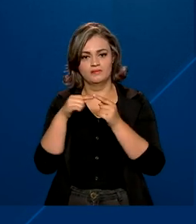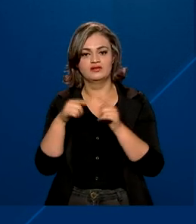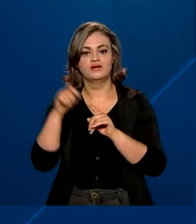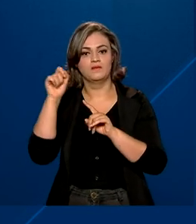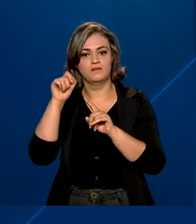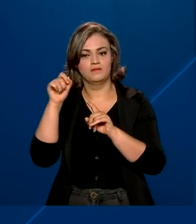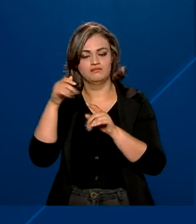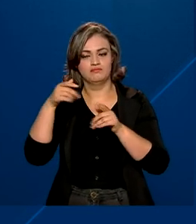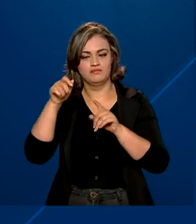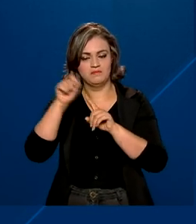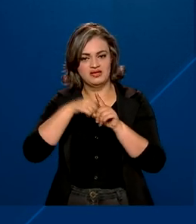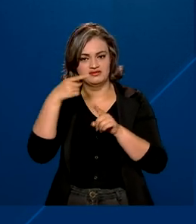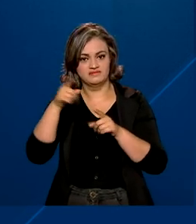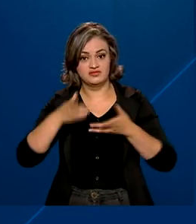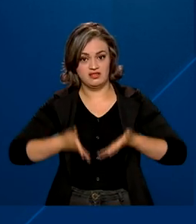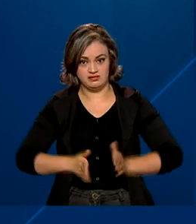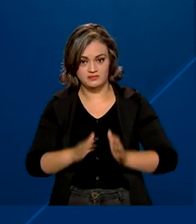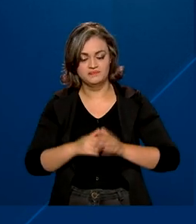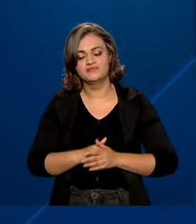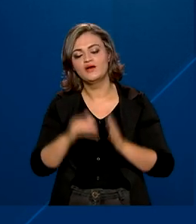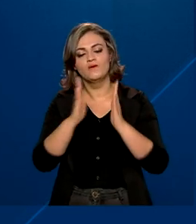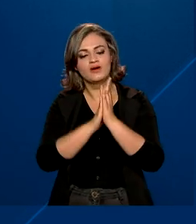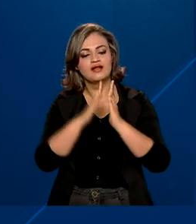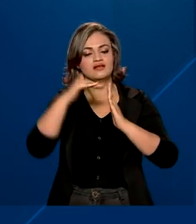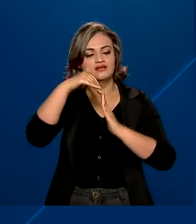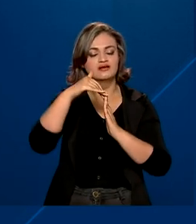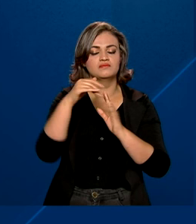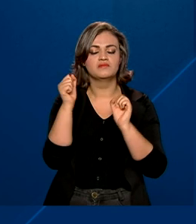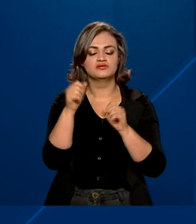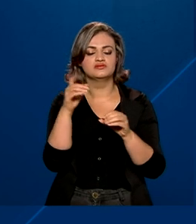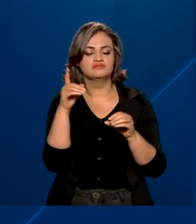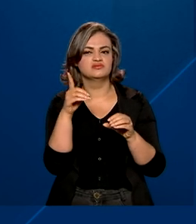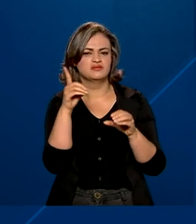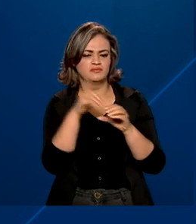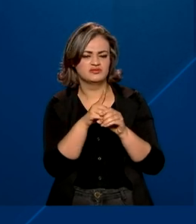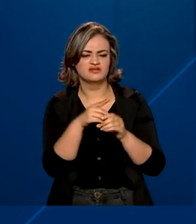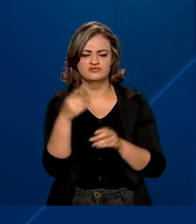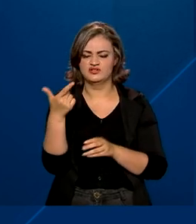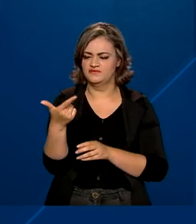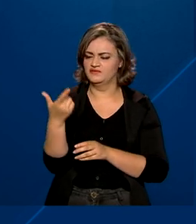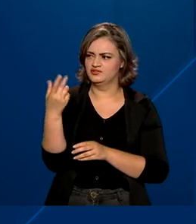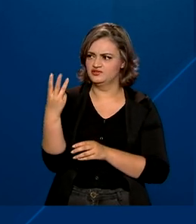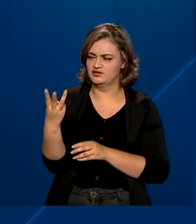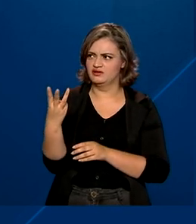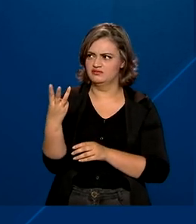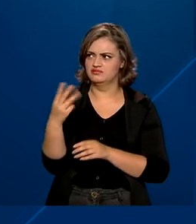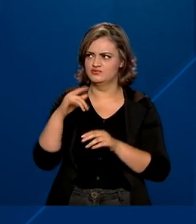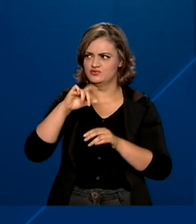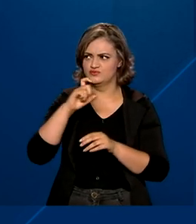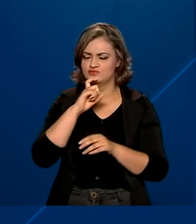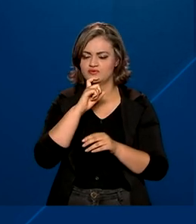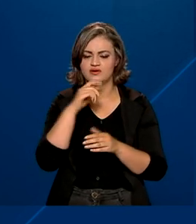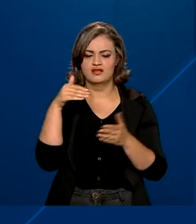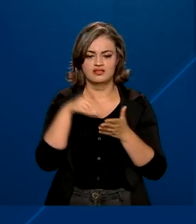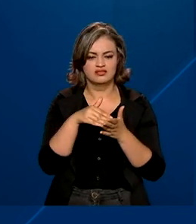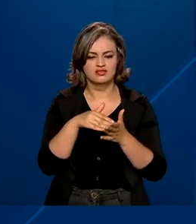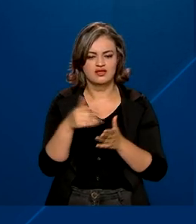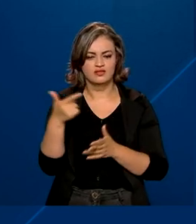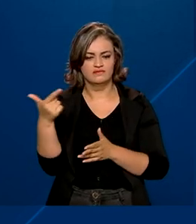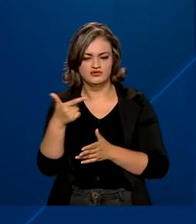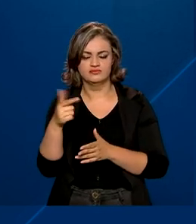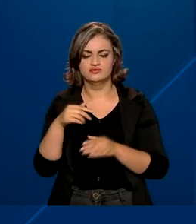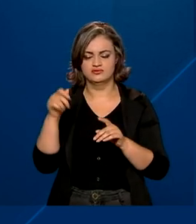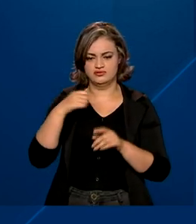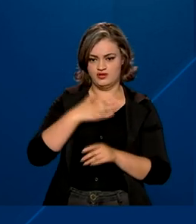nasceu. O calendário original previa depósitos de 23 de julho a 22 de agosto. Já os saques estavam